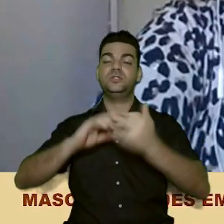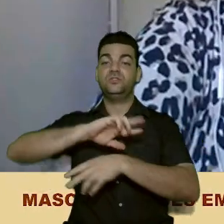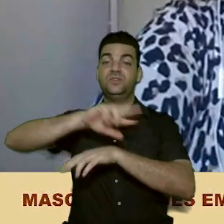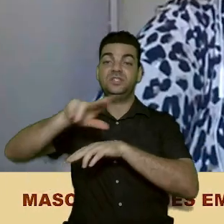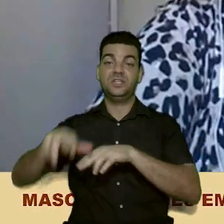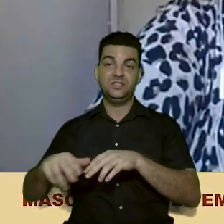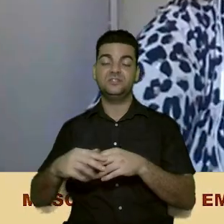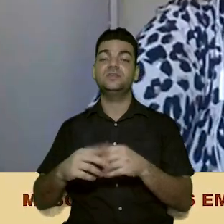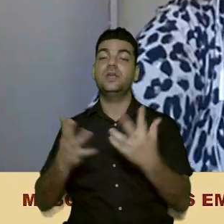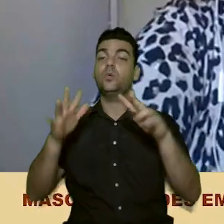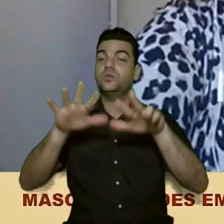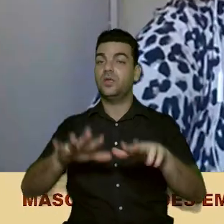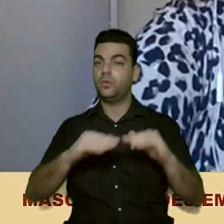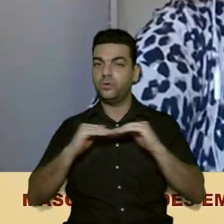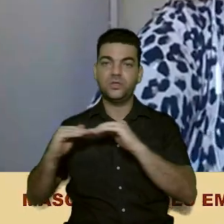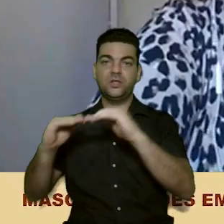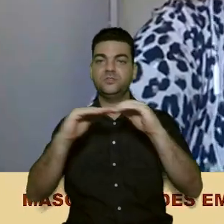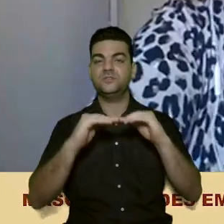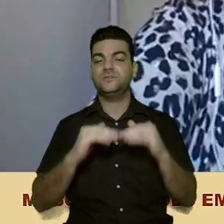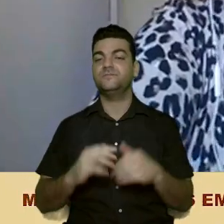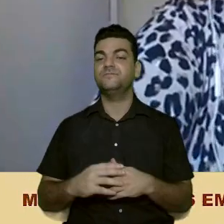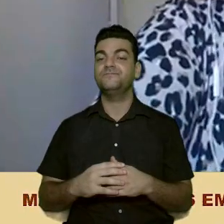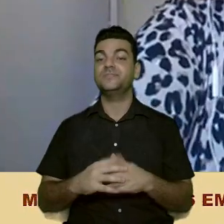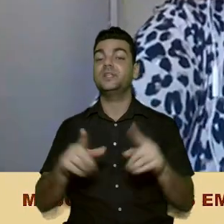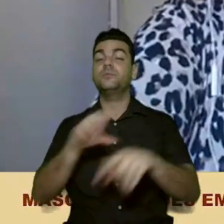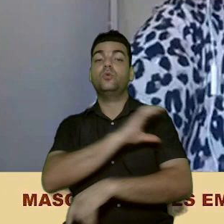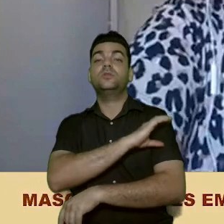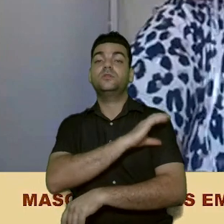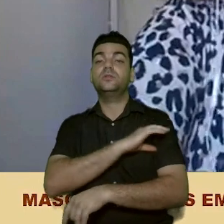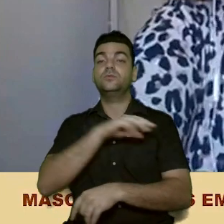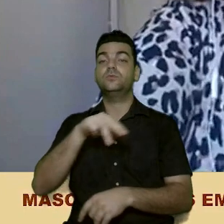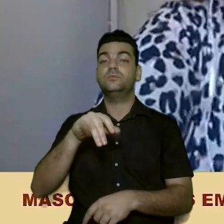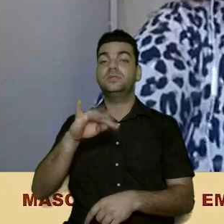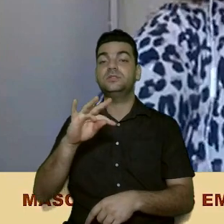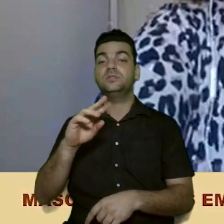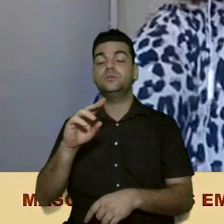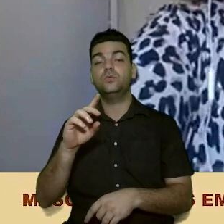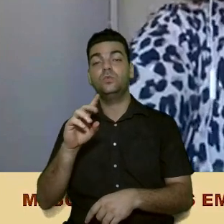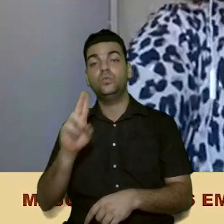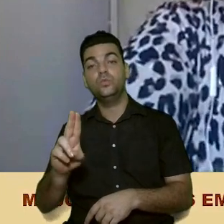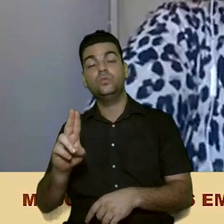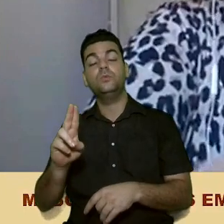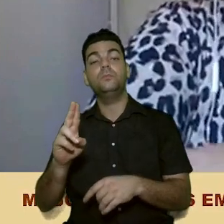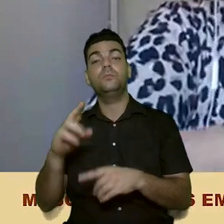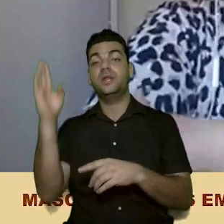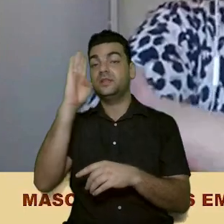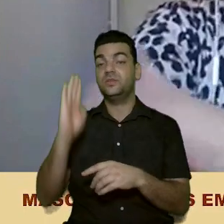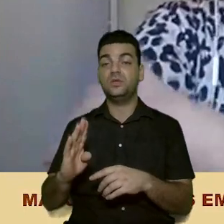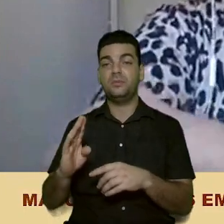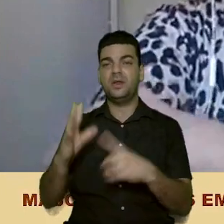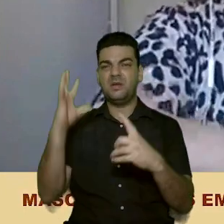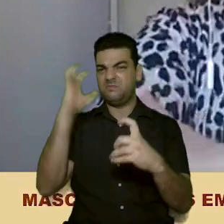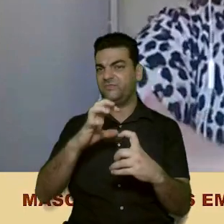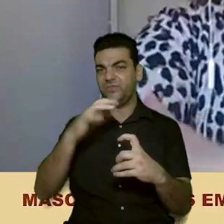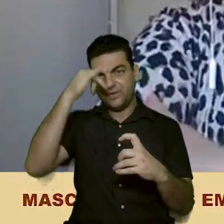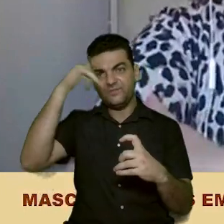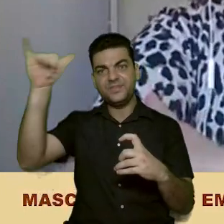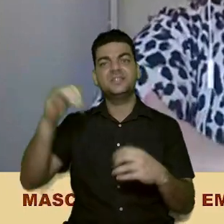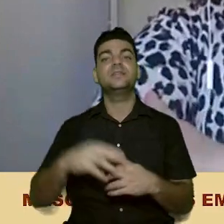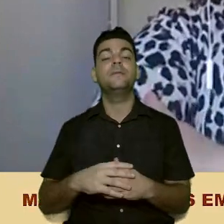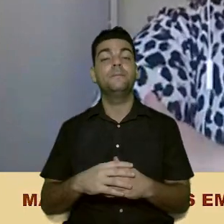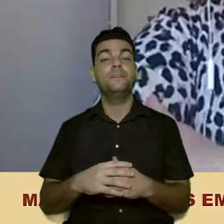diversidade, inclusão e equidade. É coordenadora do Me Too Brasil, movimento contra o assédio e o abuso sexual, que tem por